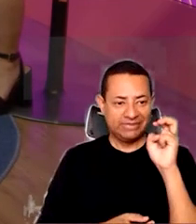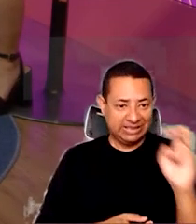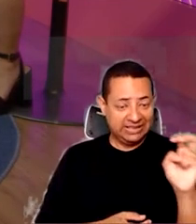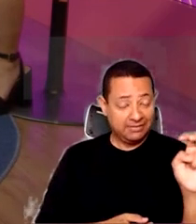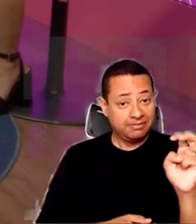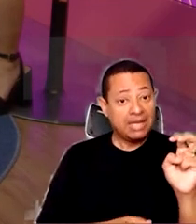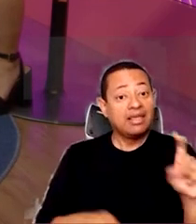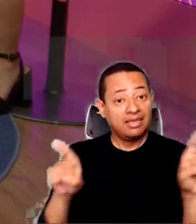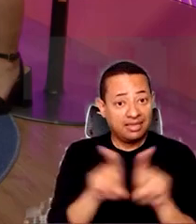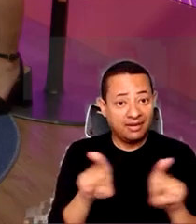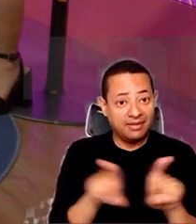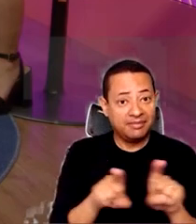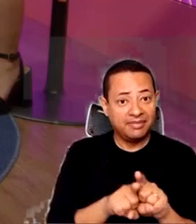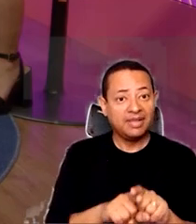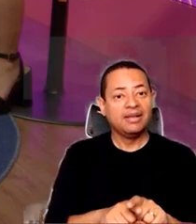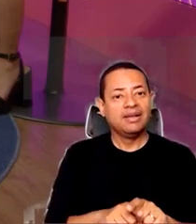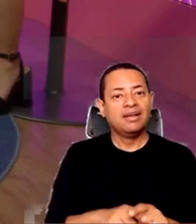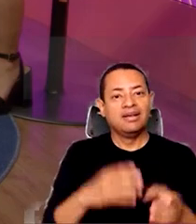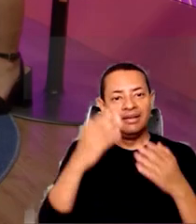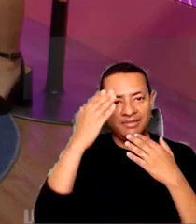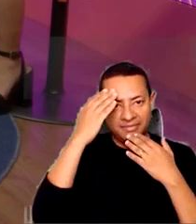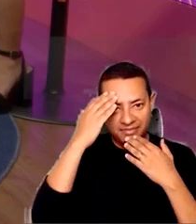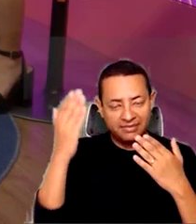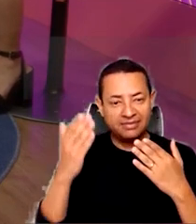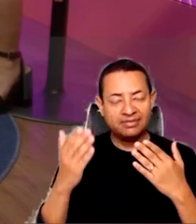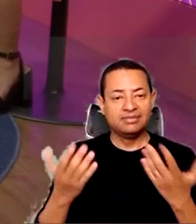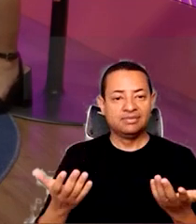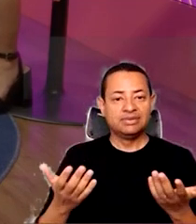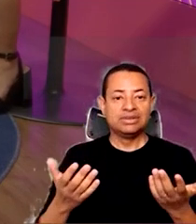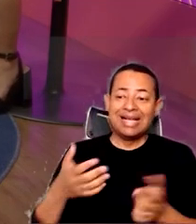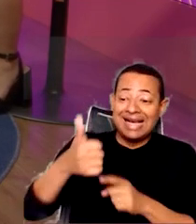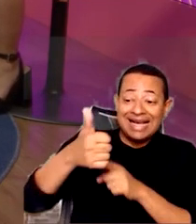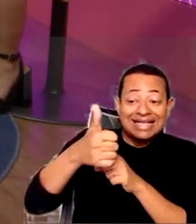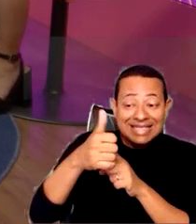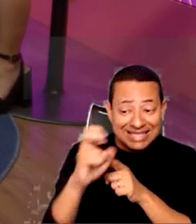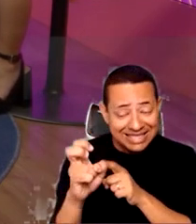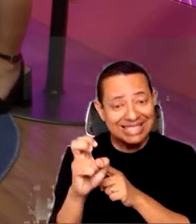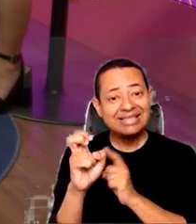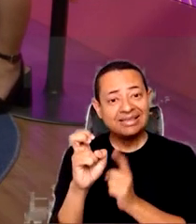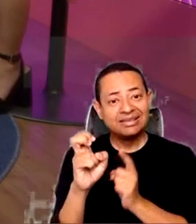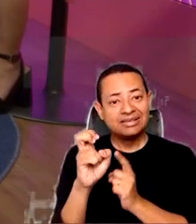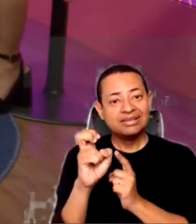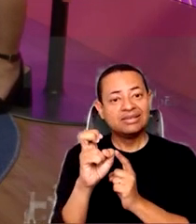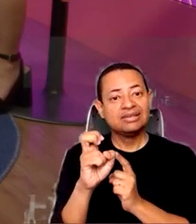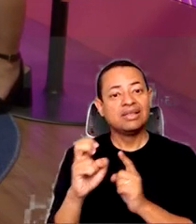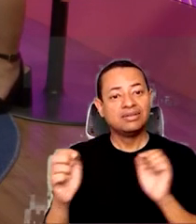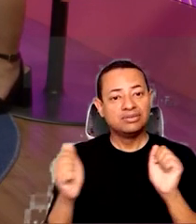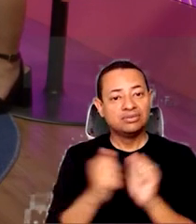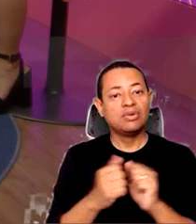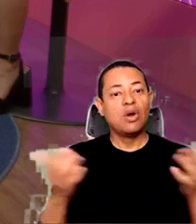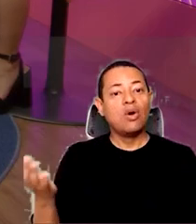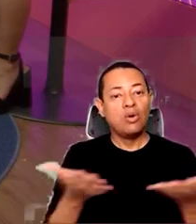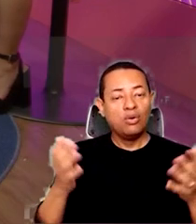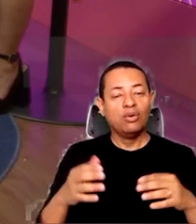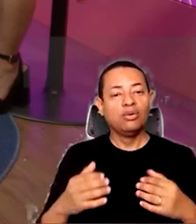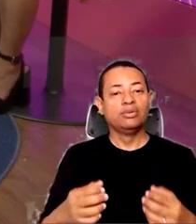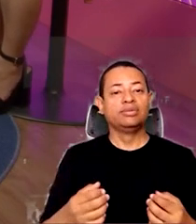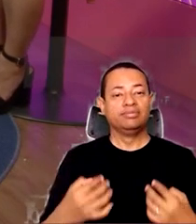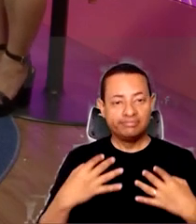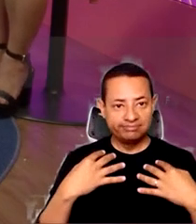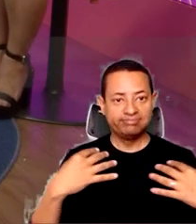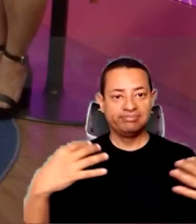vocês cinco mas também a presença de todas né as 15 finalistas que estiveram aqui conosco hoje no nosso